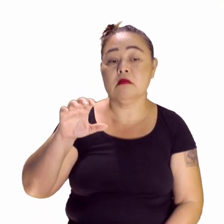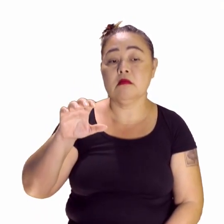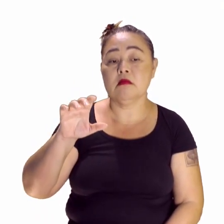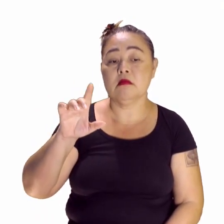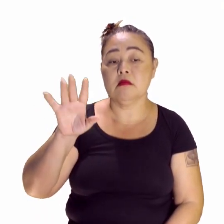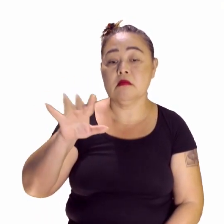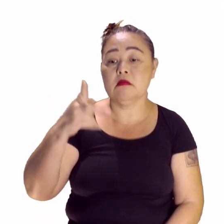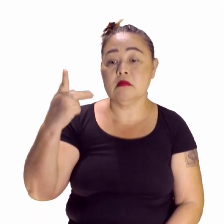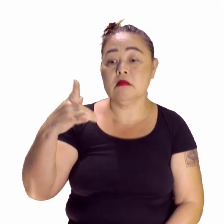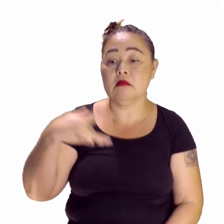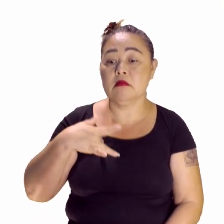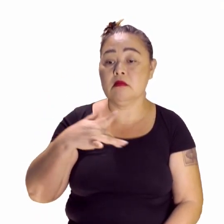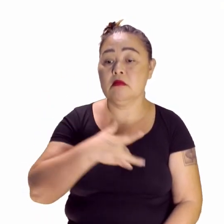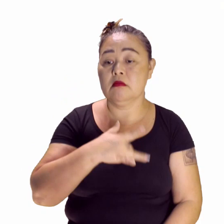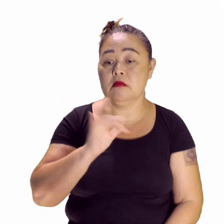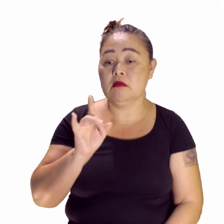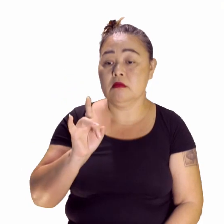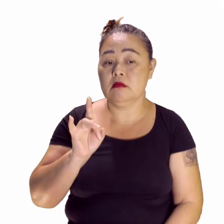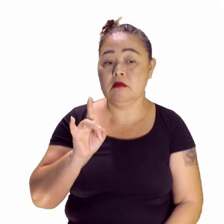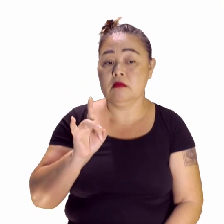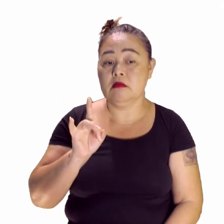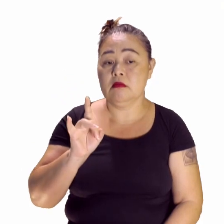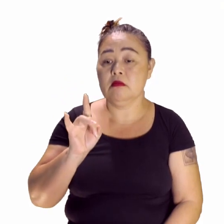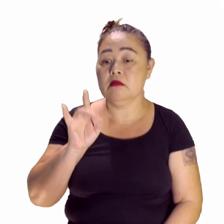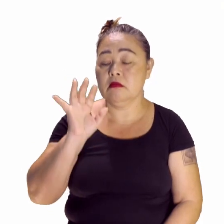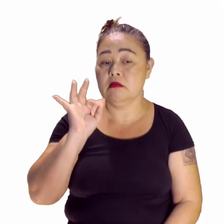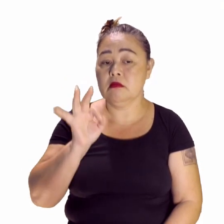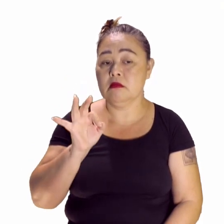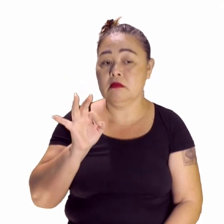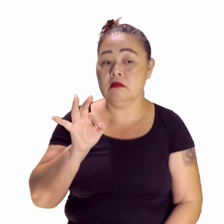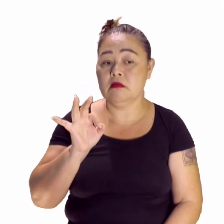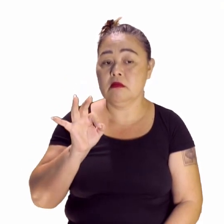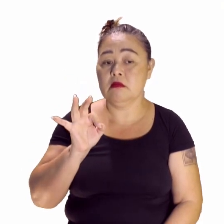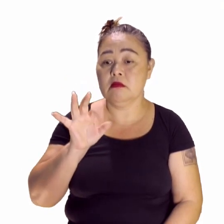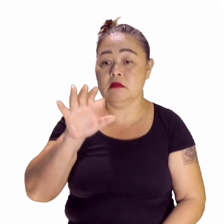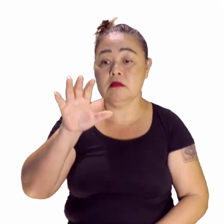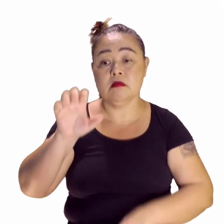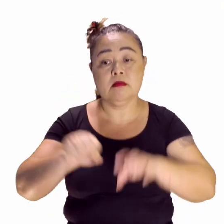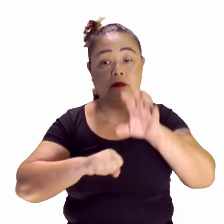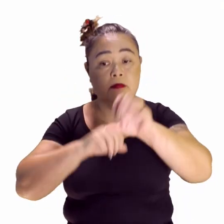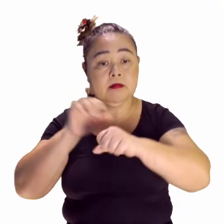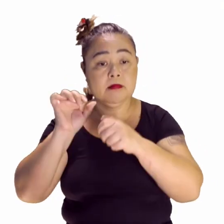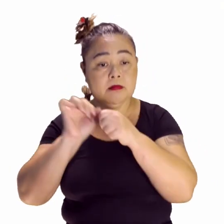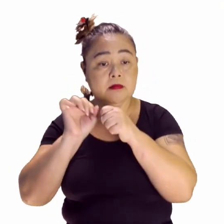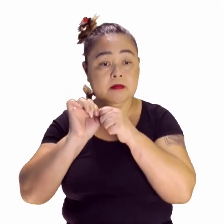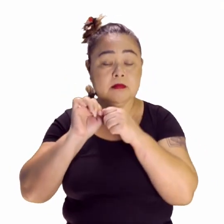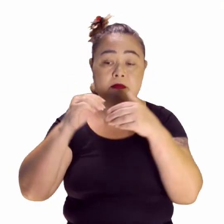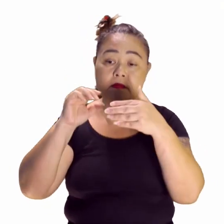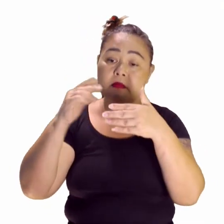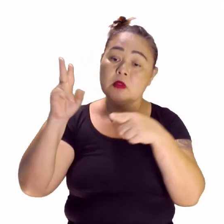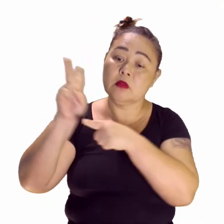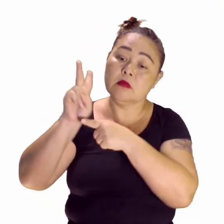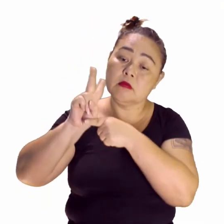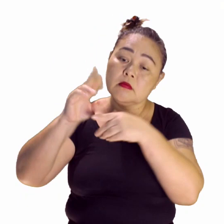saúde desses animais, que é diferente. Certamente, vamos lá. Rotacional, predatório, semi-intensivo